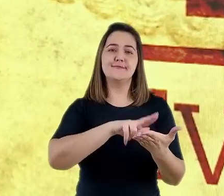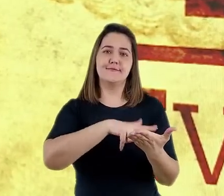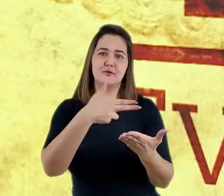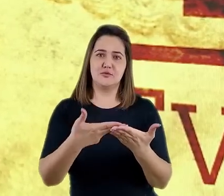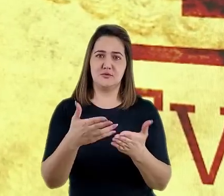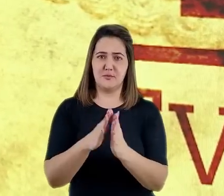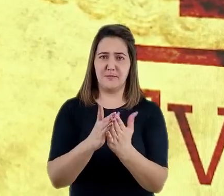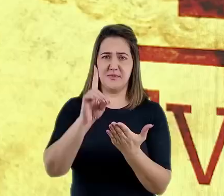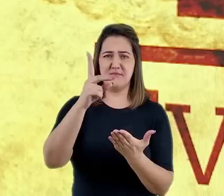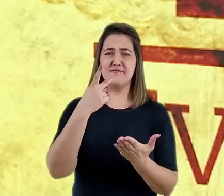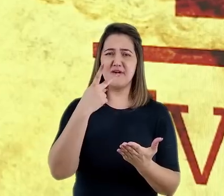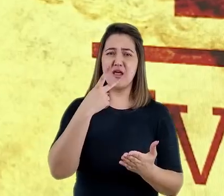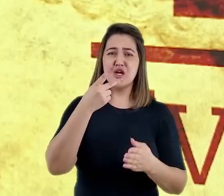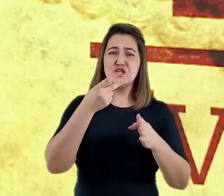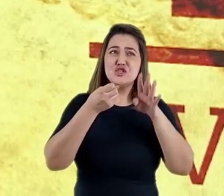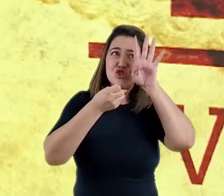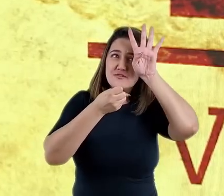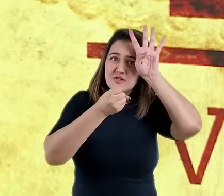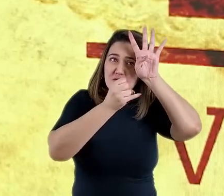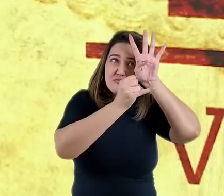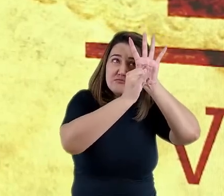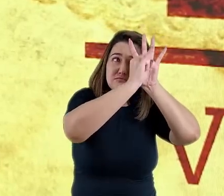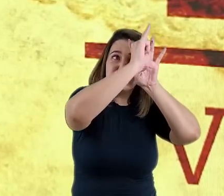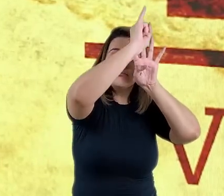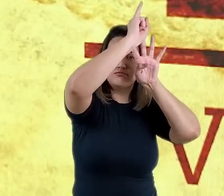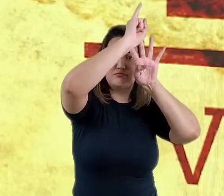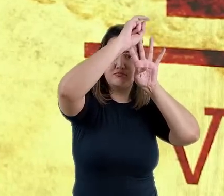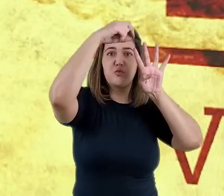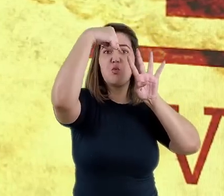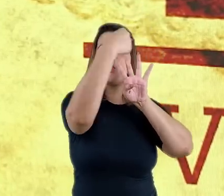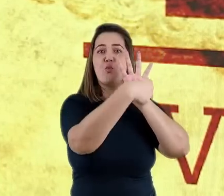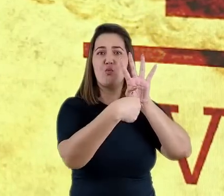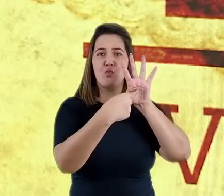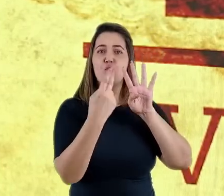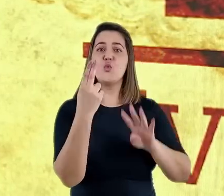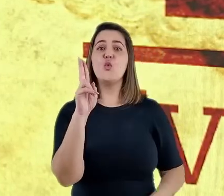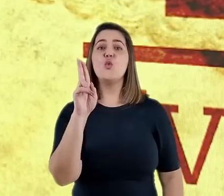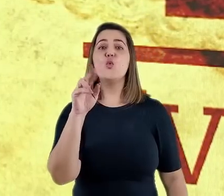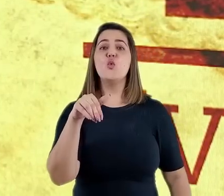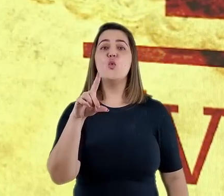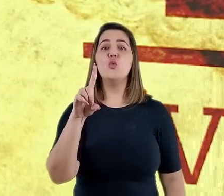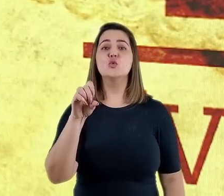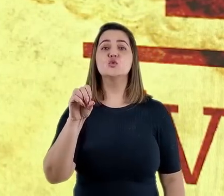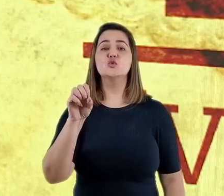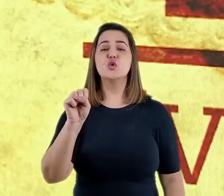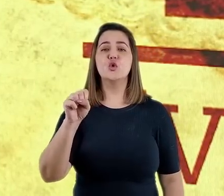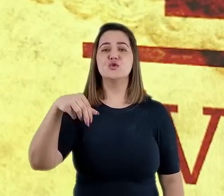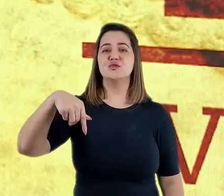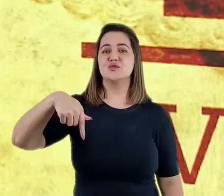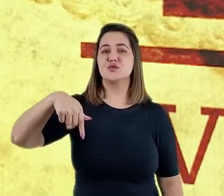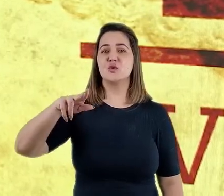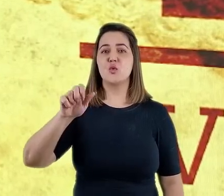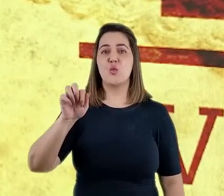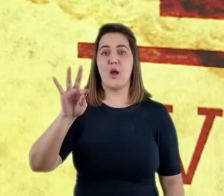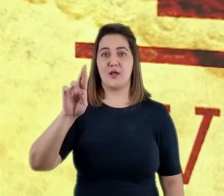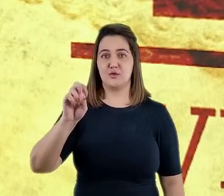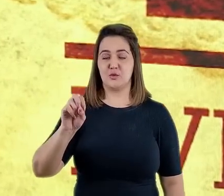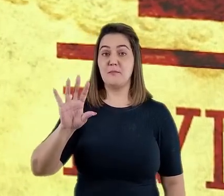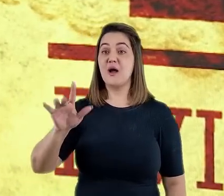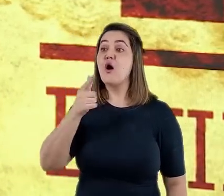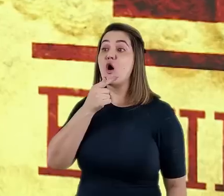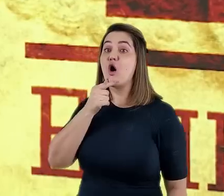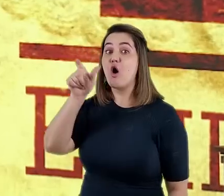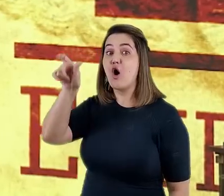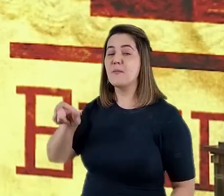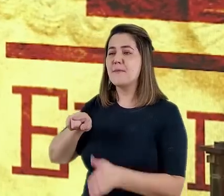algumas traduções da Bíblia dizem que o chifre pequeno saiu de um dos 4. Porém, em 2006,